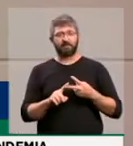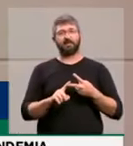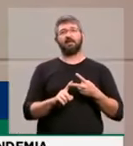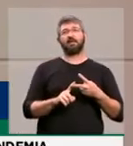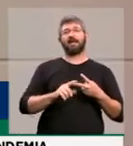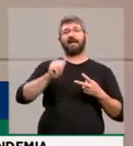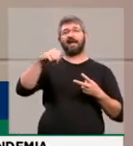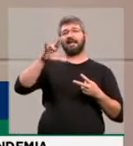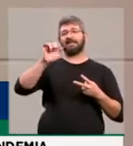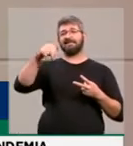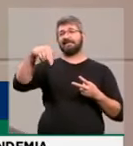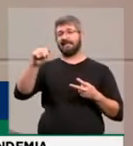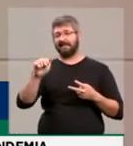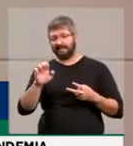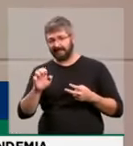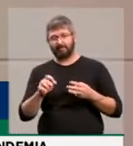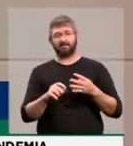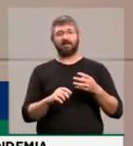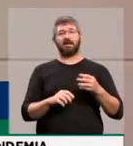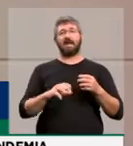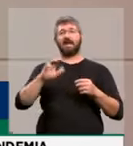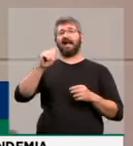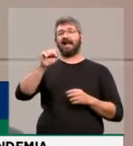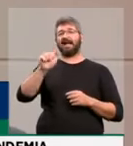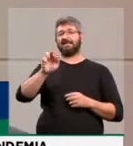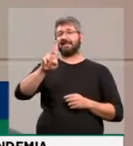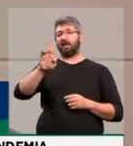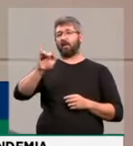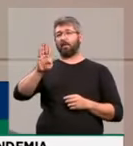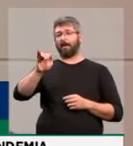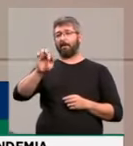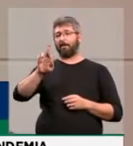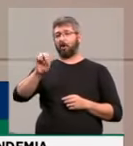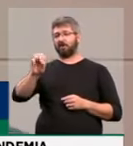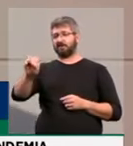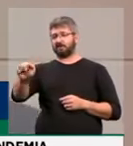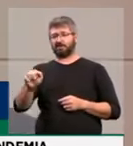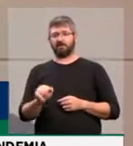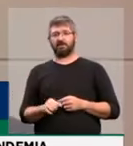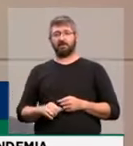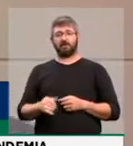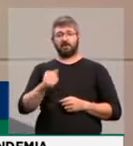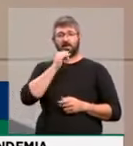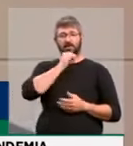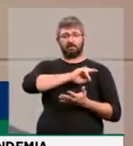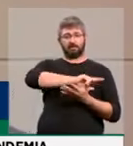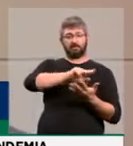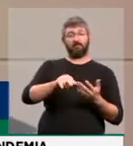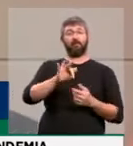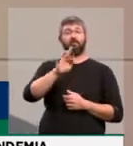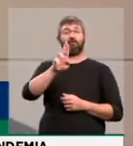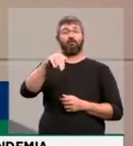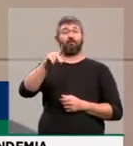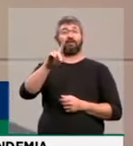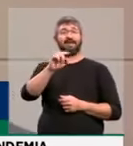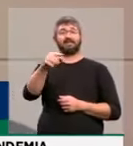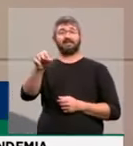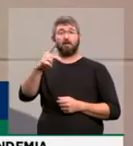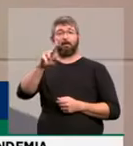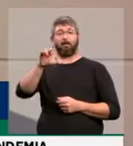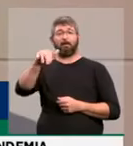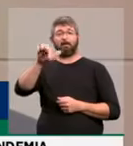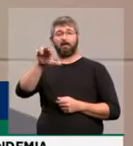da Ancine, eu poderia falar da Casa de Rui Barbosa. Todos esses são exemplos da Fundação Palmares, do Ministério da